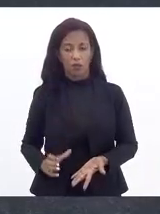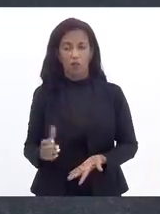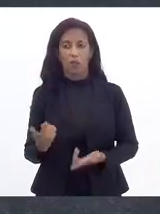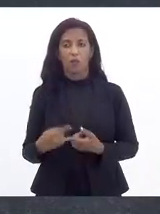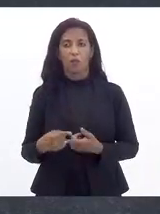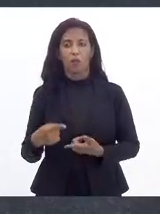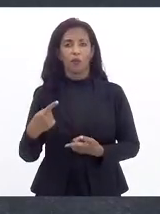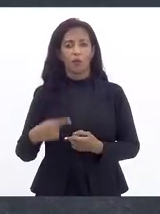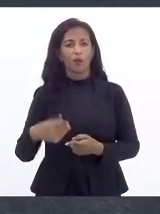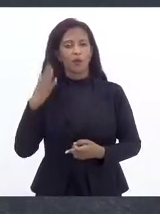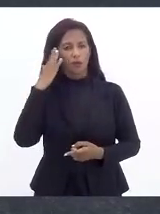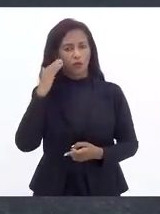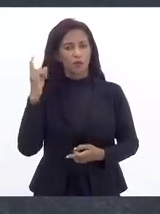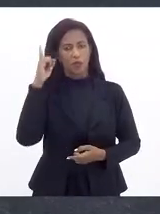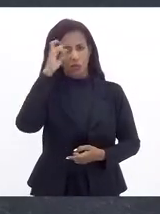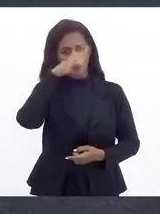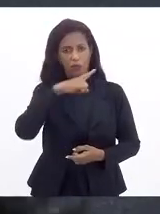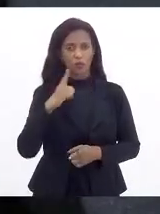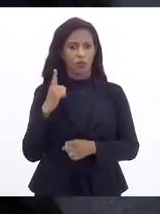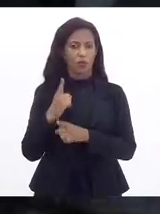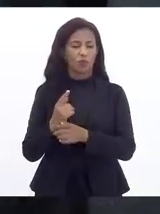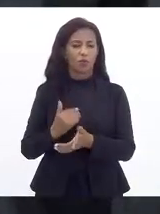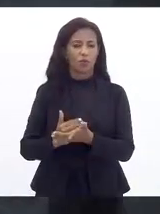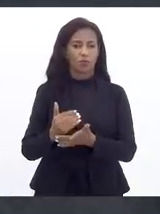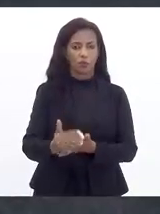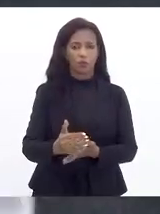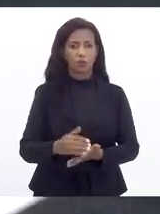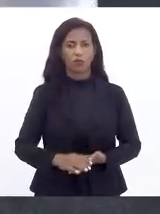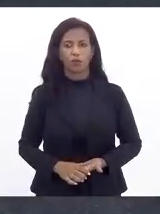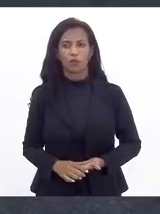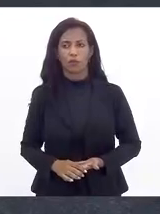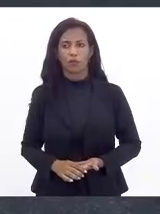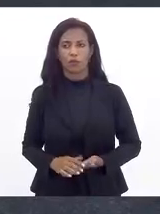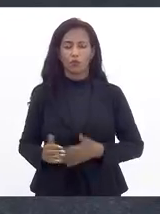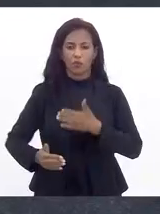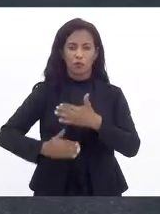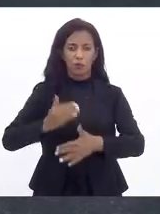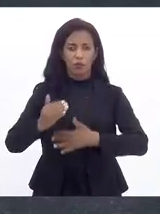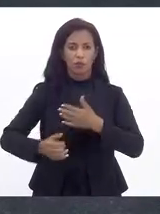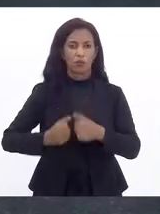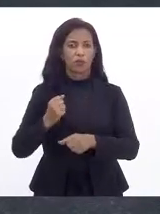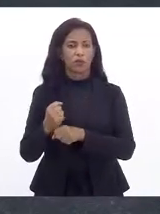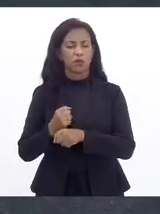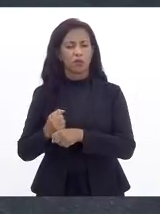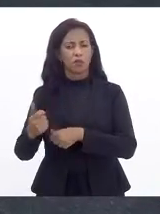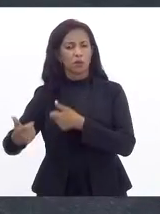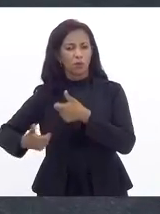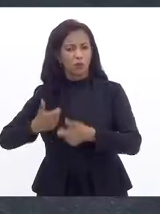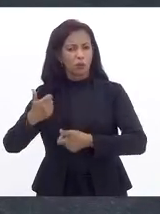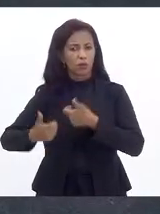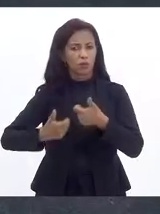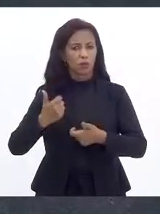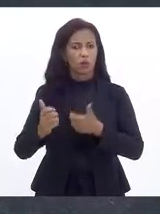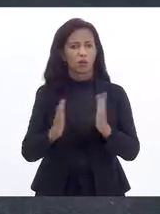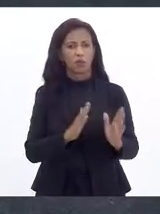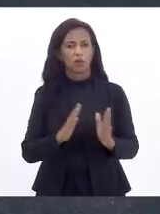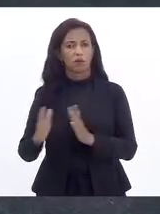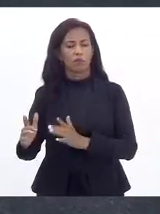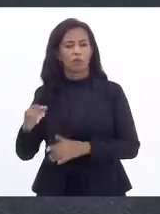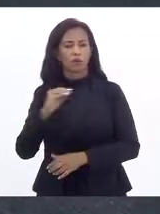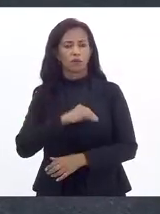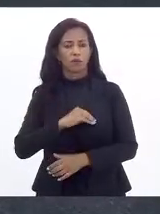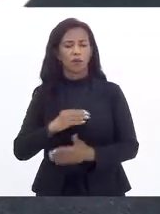porque eu sei da dificuldade que ele encontrou no início, ao longo dos anos, lutando por esse plano de carga salário, e hoje